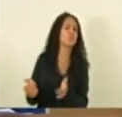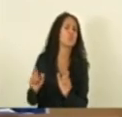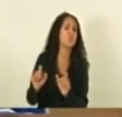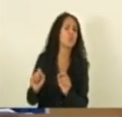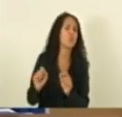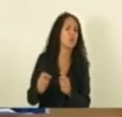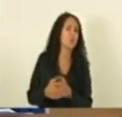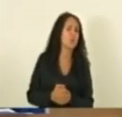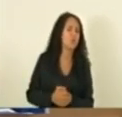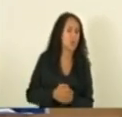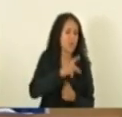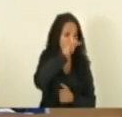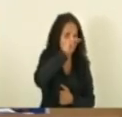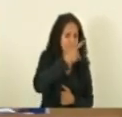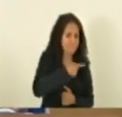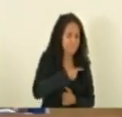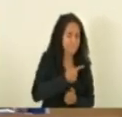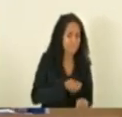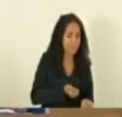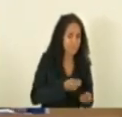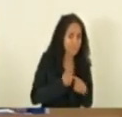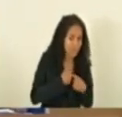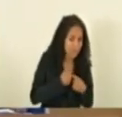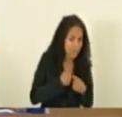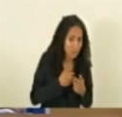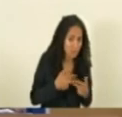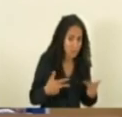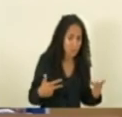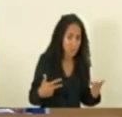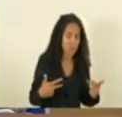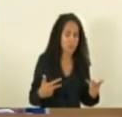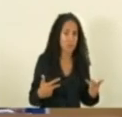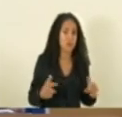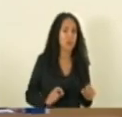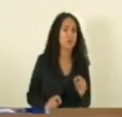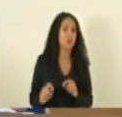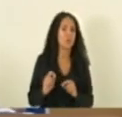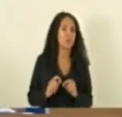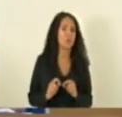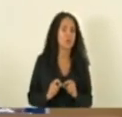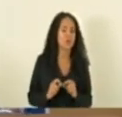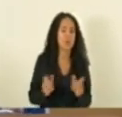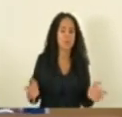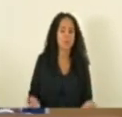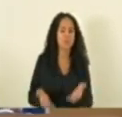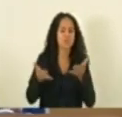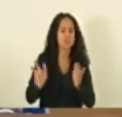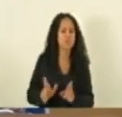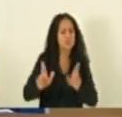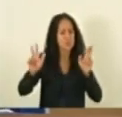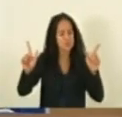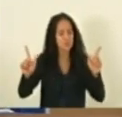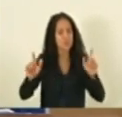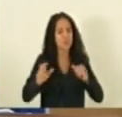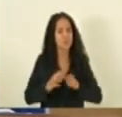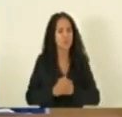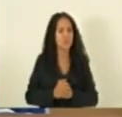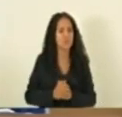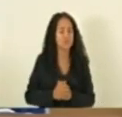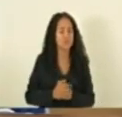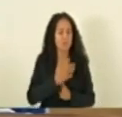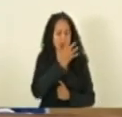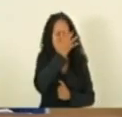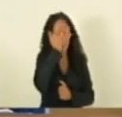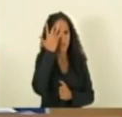um benefício pessoal, a motivação é uma motivação incomum. Que a pessoa pega